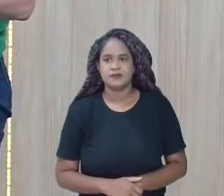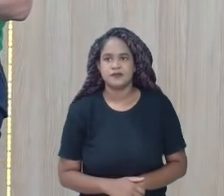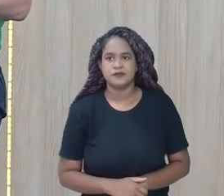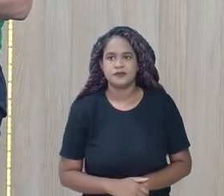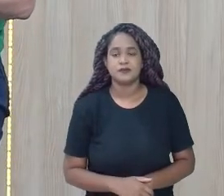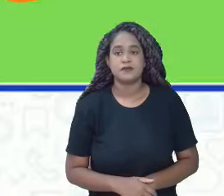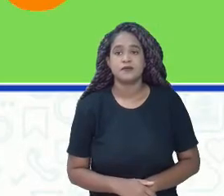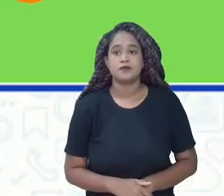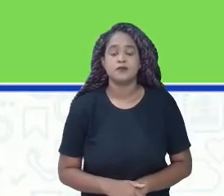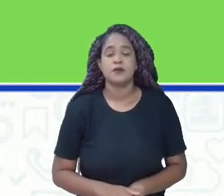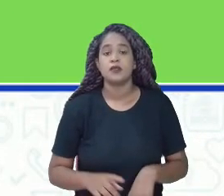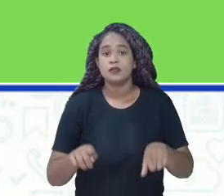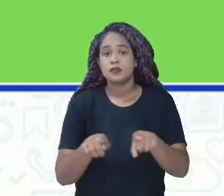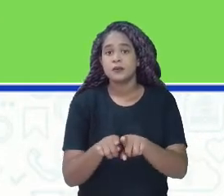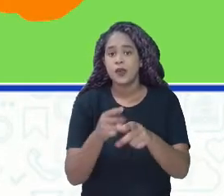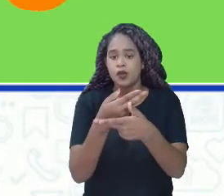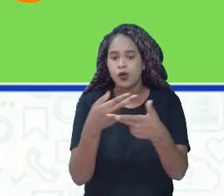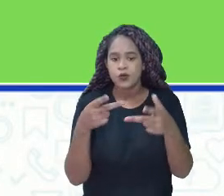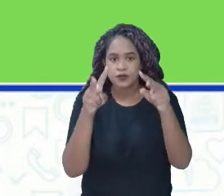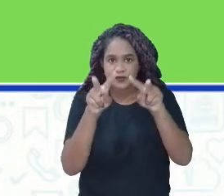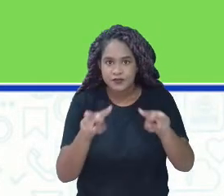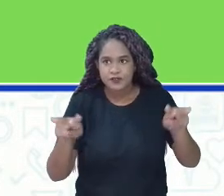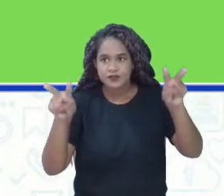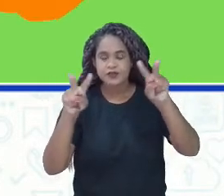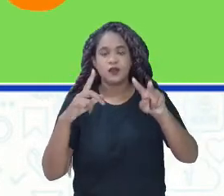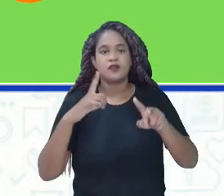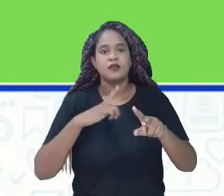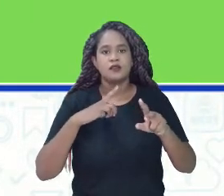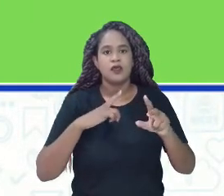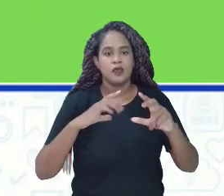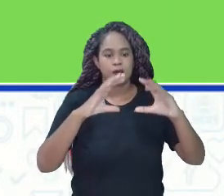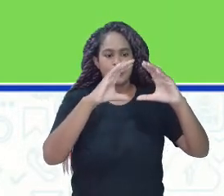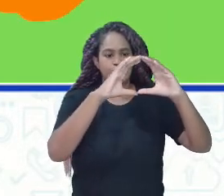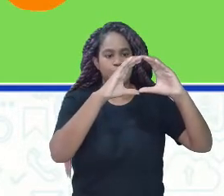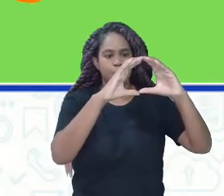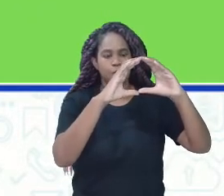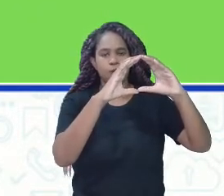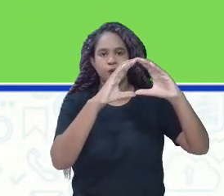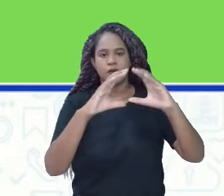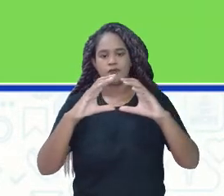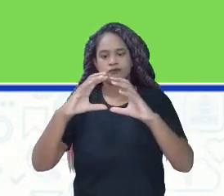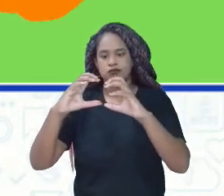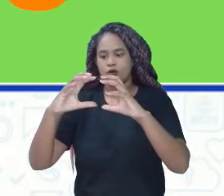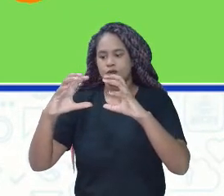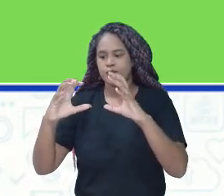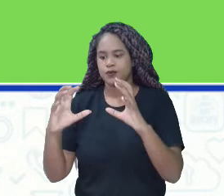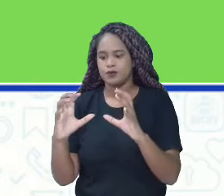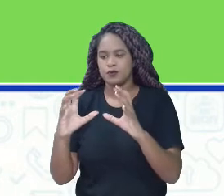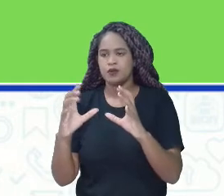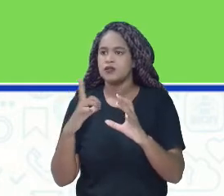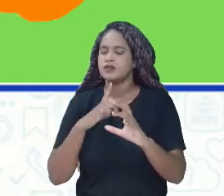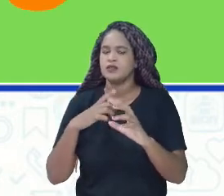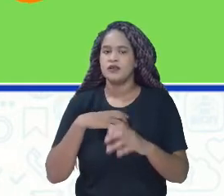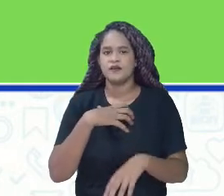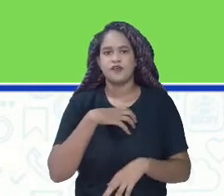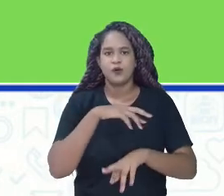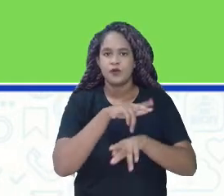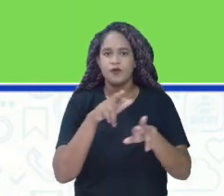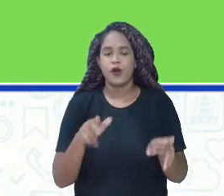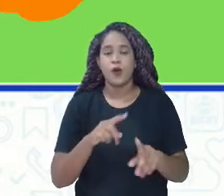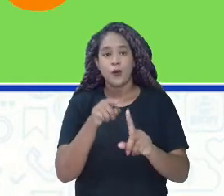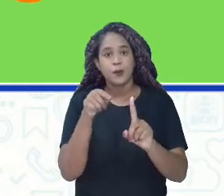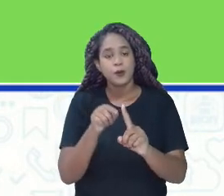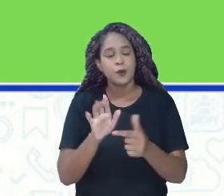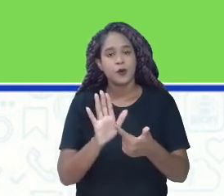Então, os recursos visuais, né, são os balões com diferentes formatos, representando a